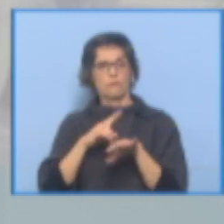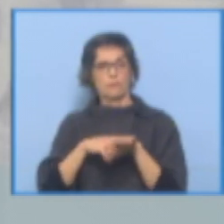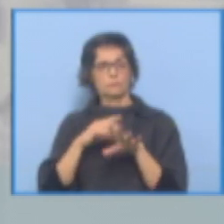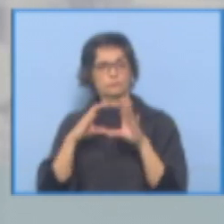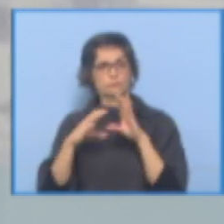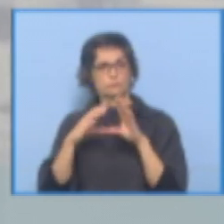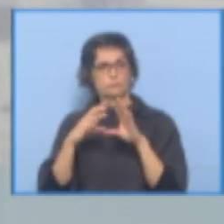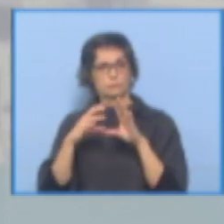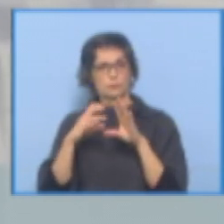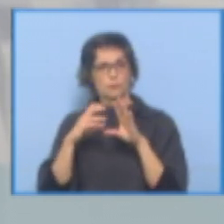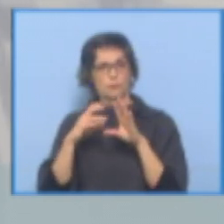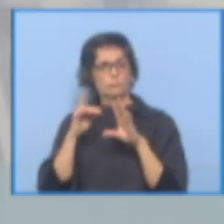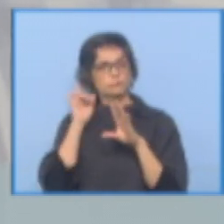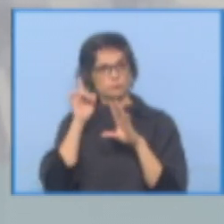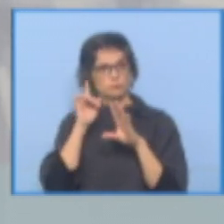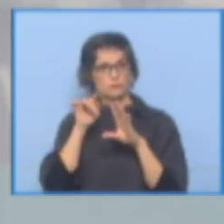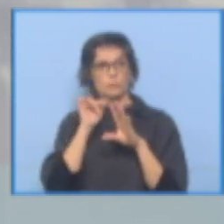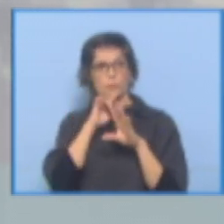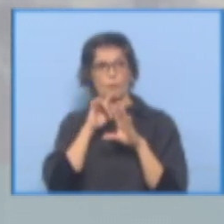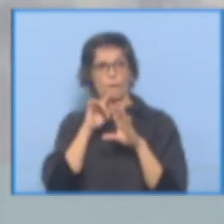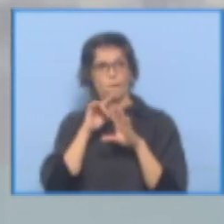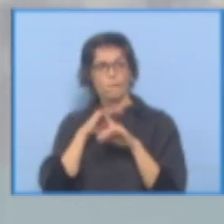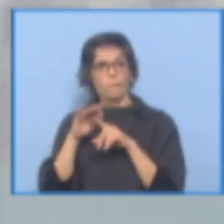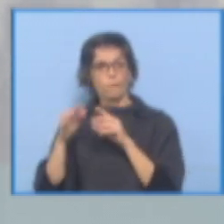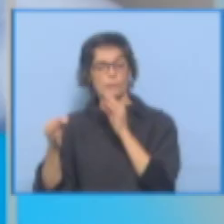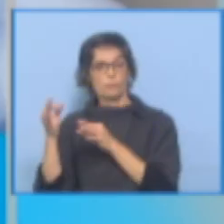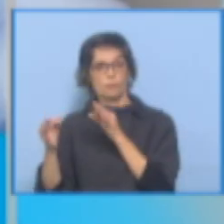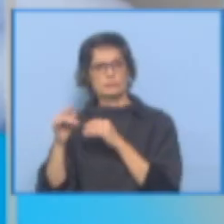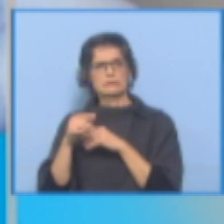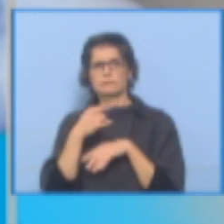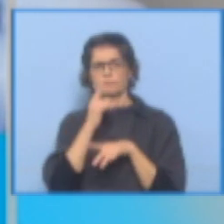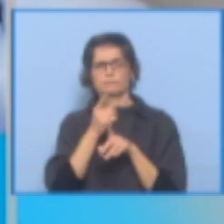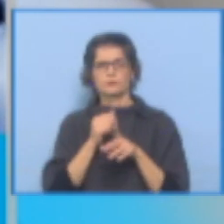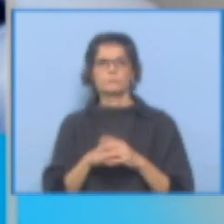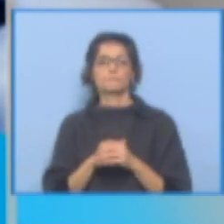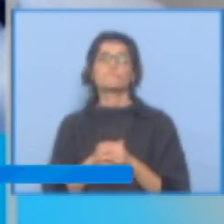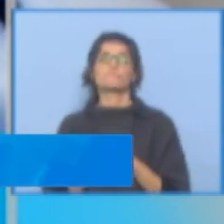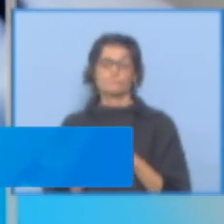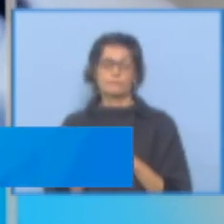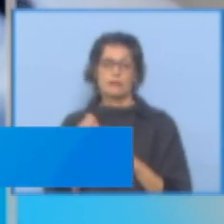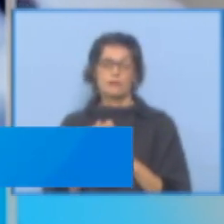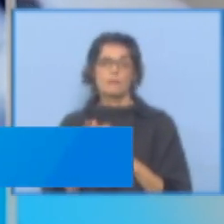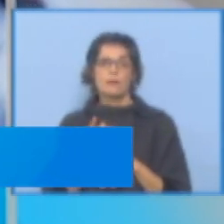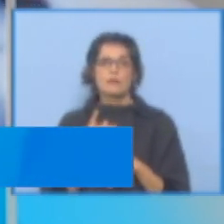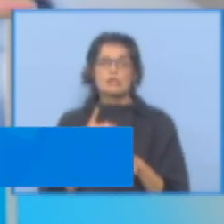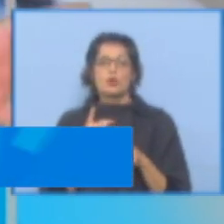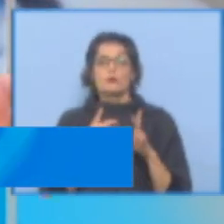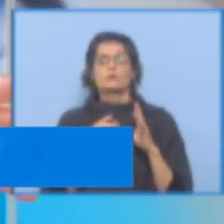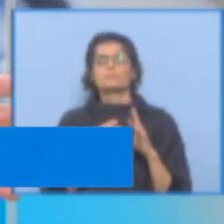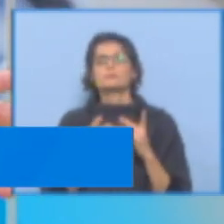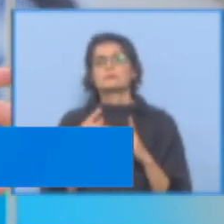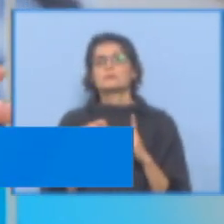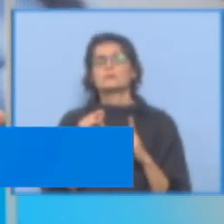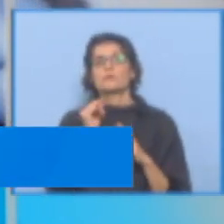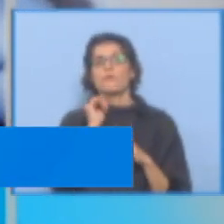suas repercussões na justiça. O que é que está em causa? Olha, a comunicação foi, aliás, um dos tempos que perpassou, quer na homilia